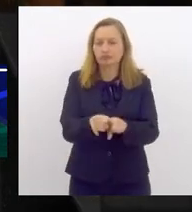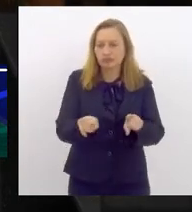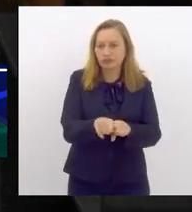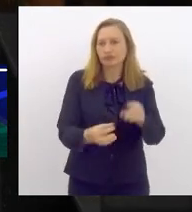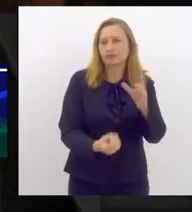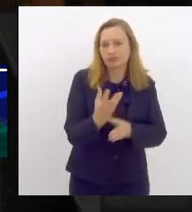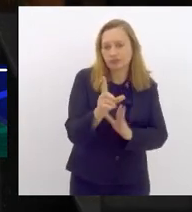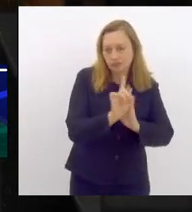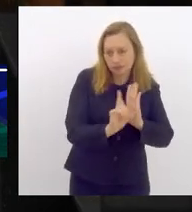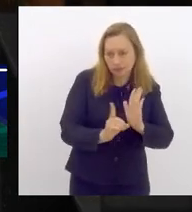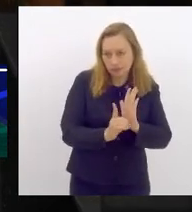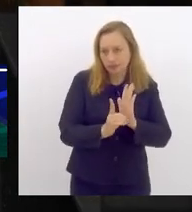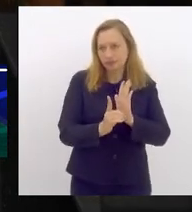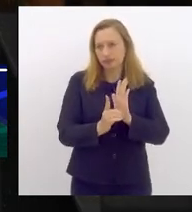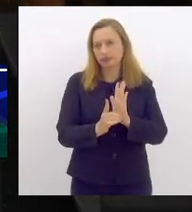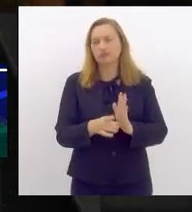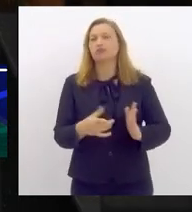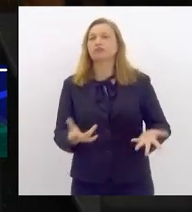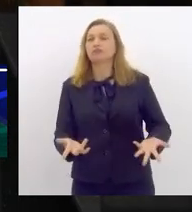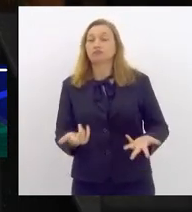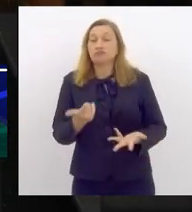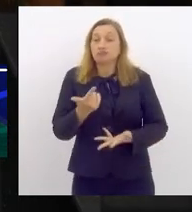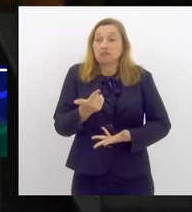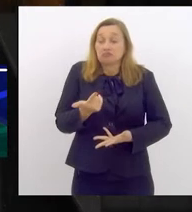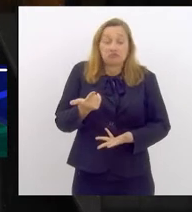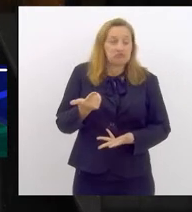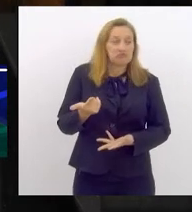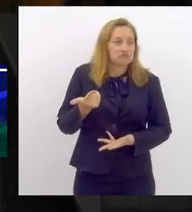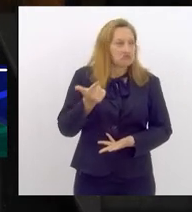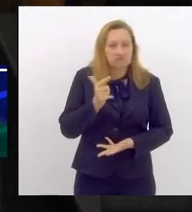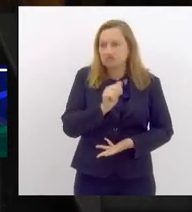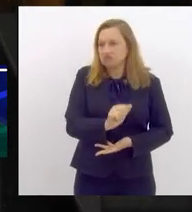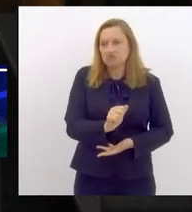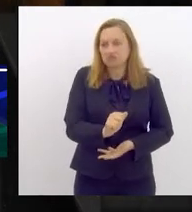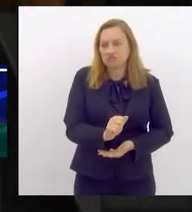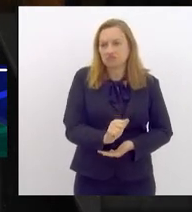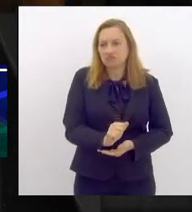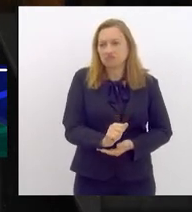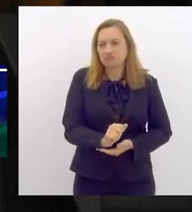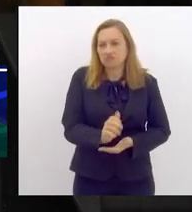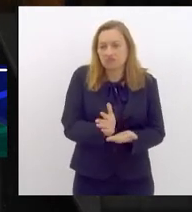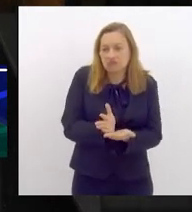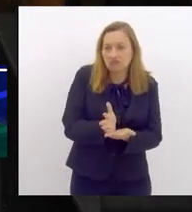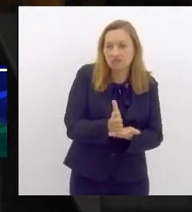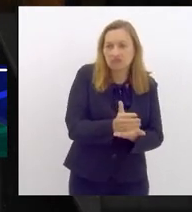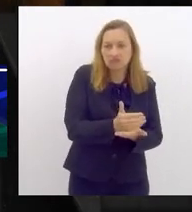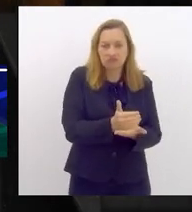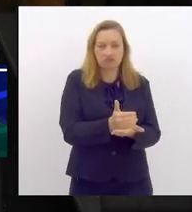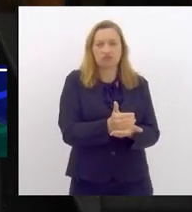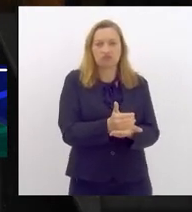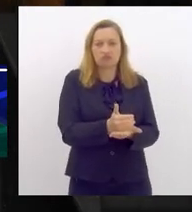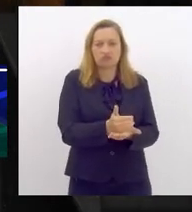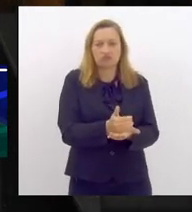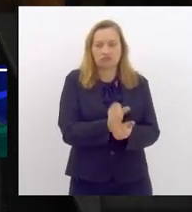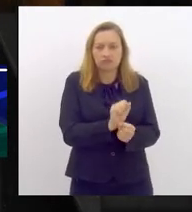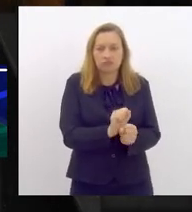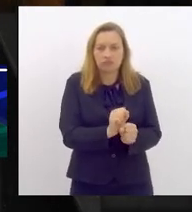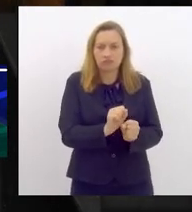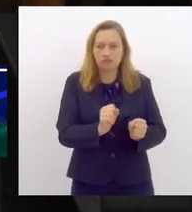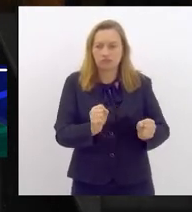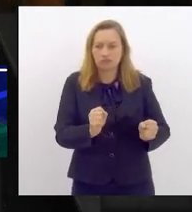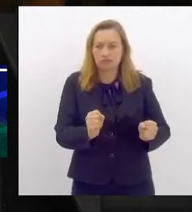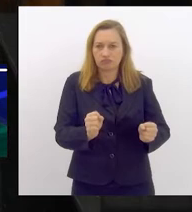decreto Eu ainda nem consegui apurar é o tamanho da pancada